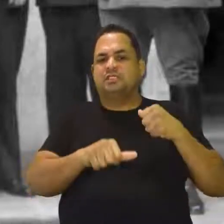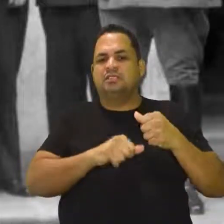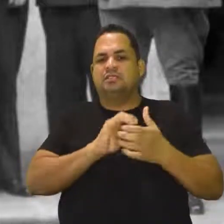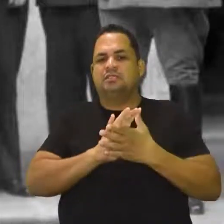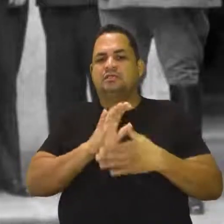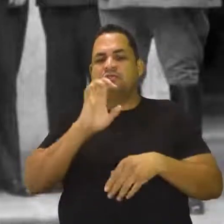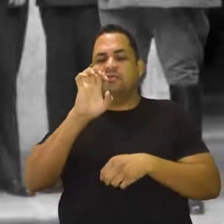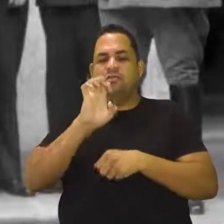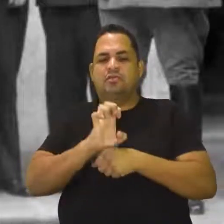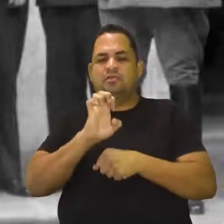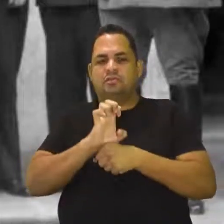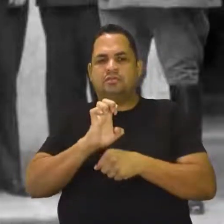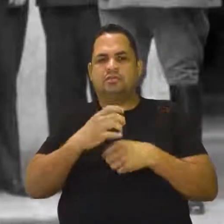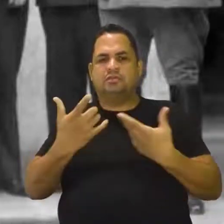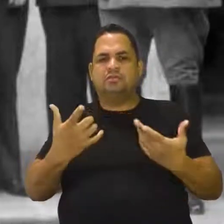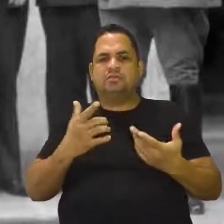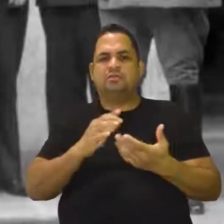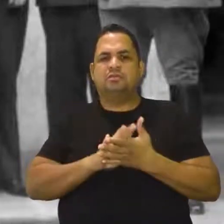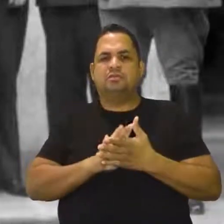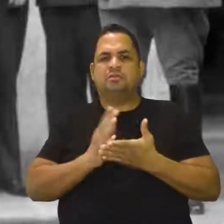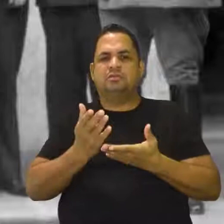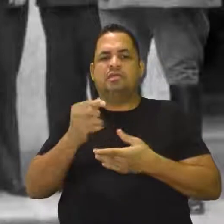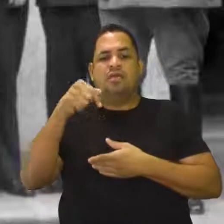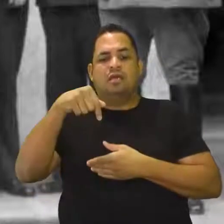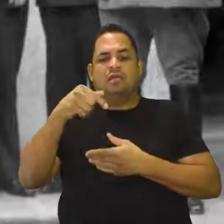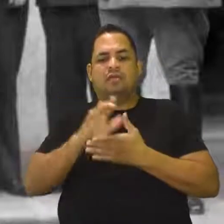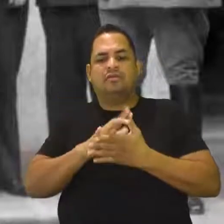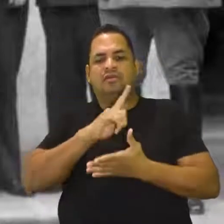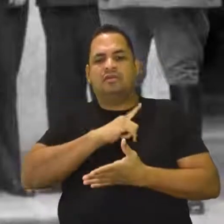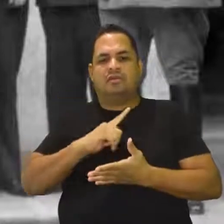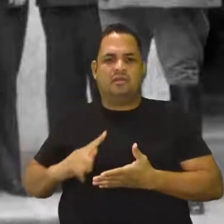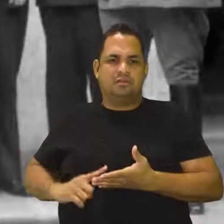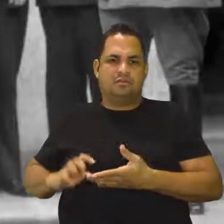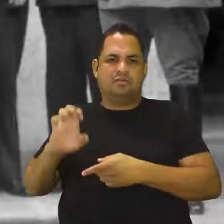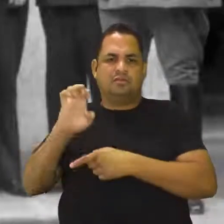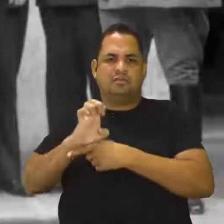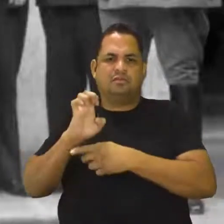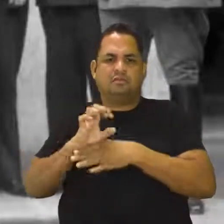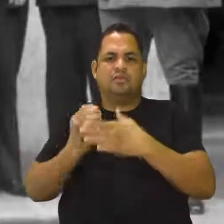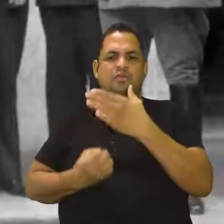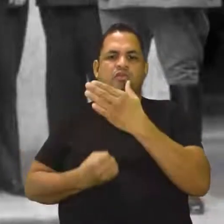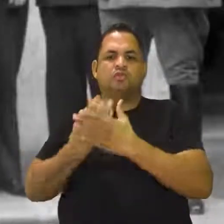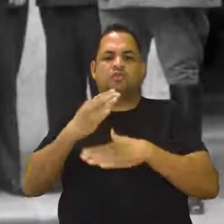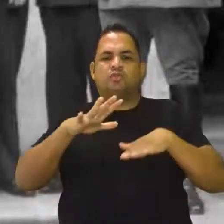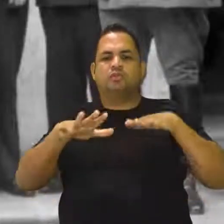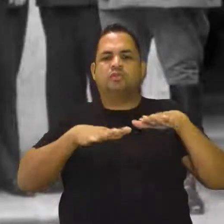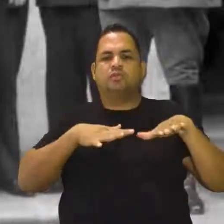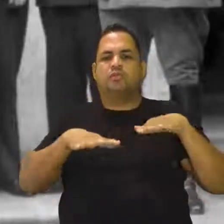ela vira do Estado. E para cá vem um interventor que também era fruto do movimento